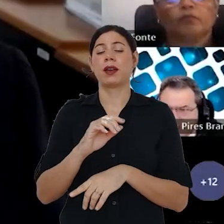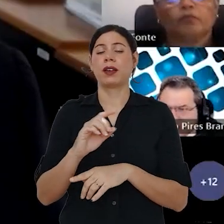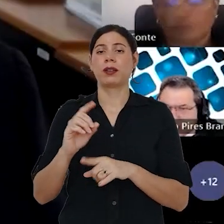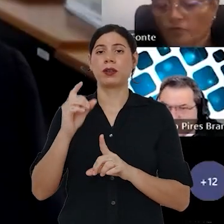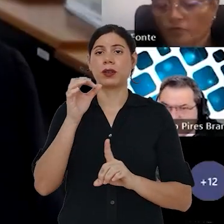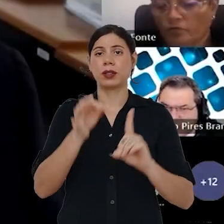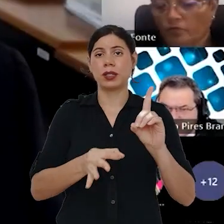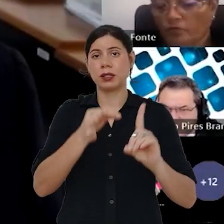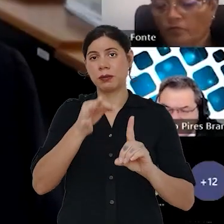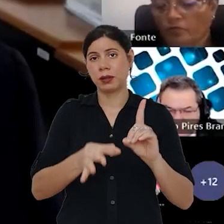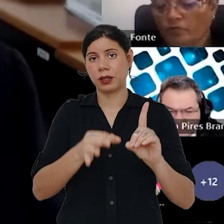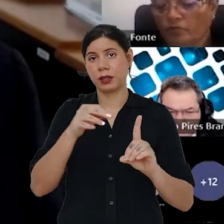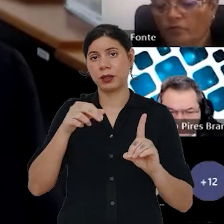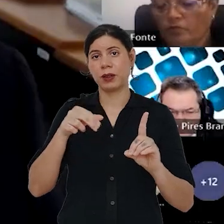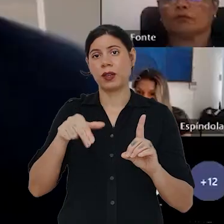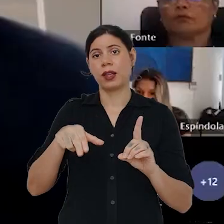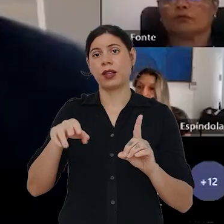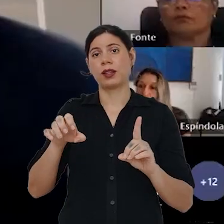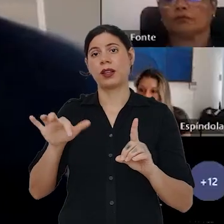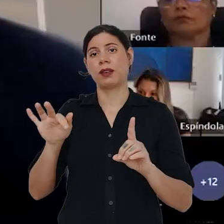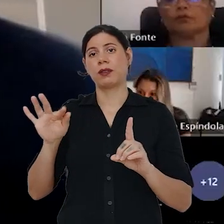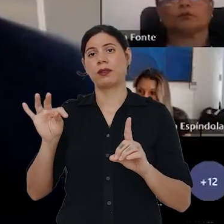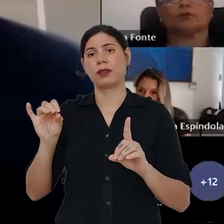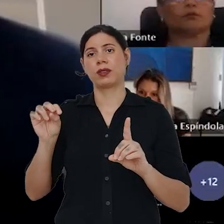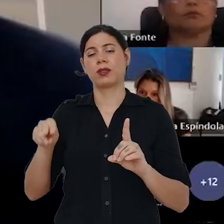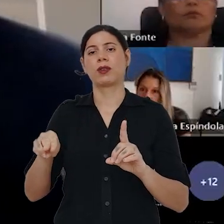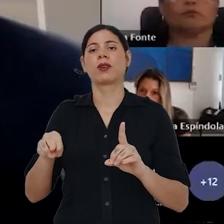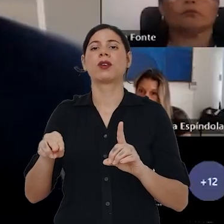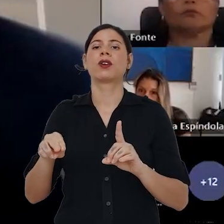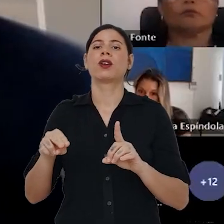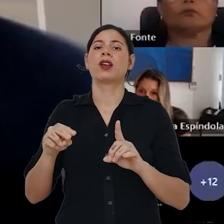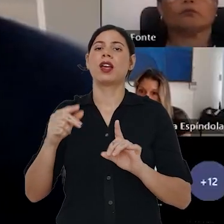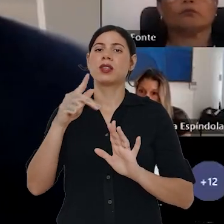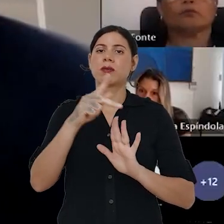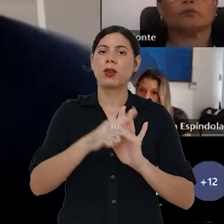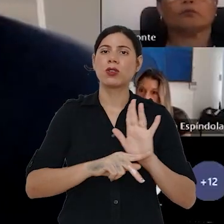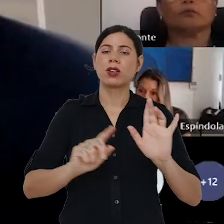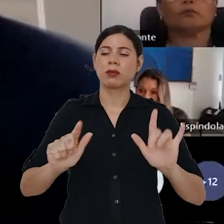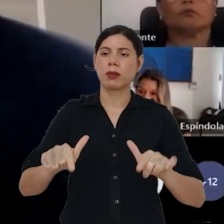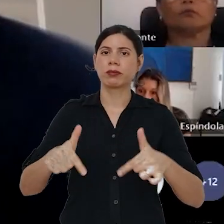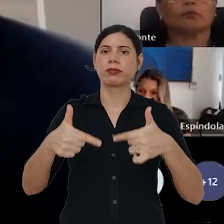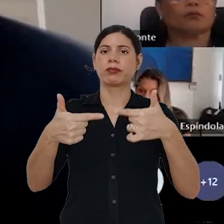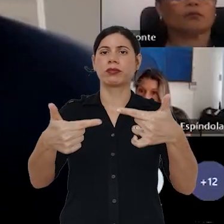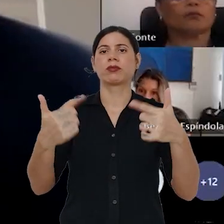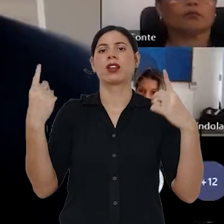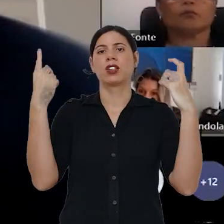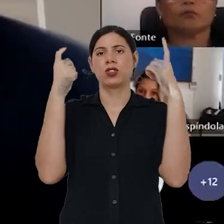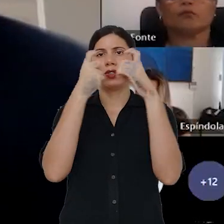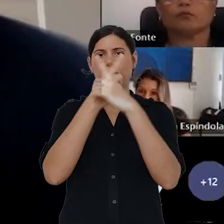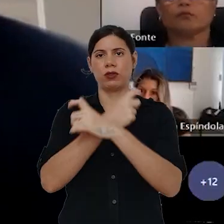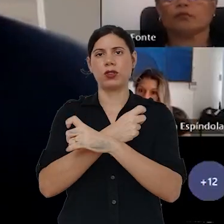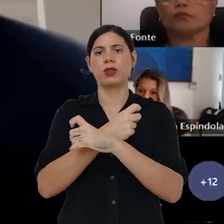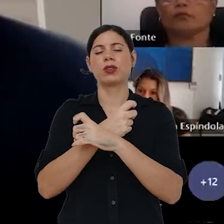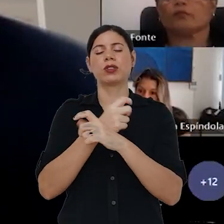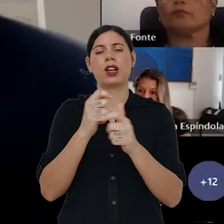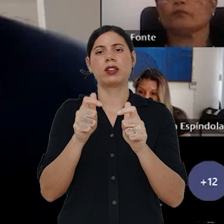Regional, desembargador federal Newton Guedes, a iniciativa é mais uma ação para enfrentar as dificuldades em